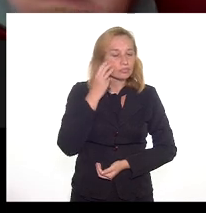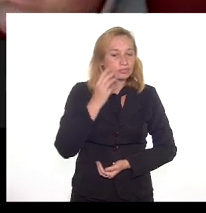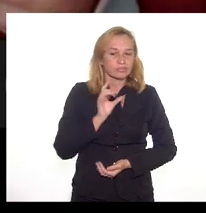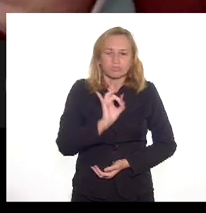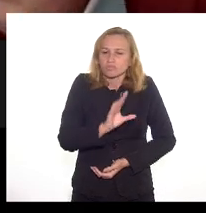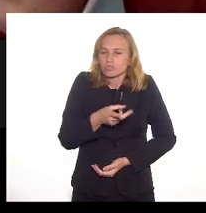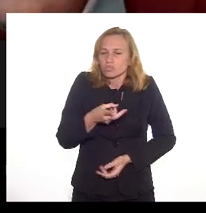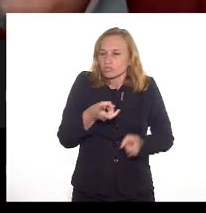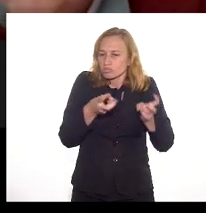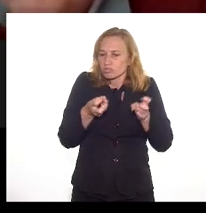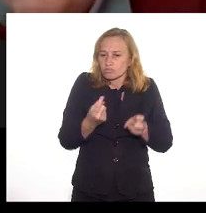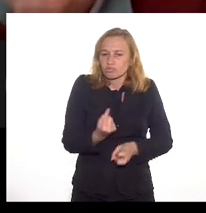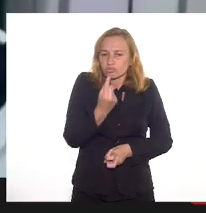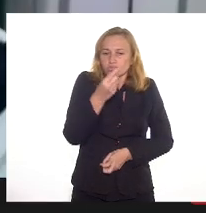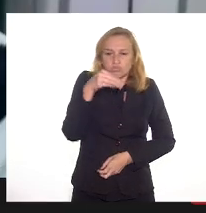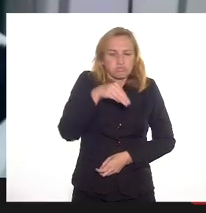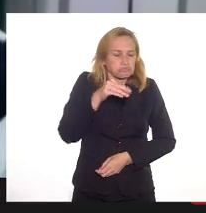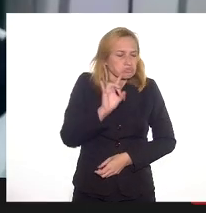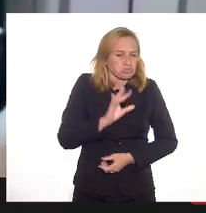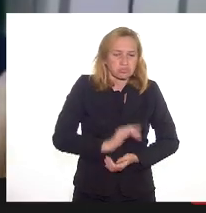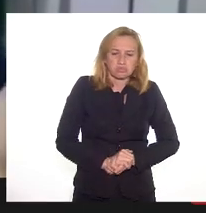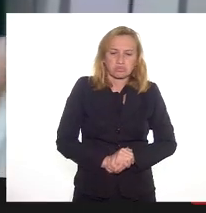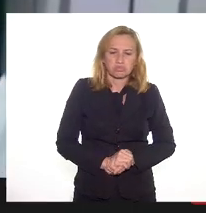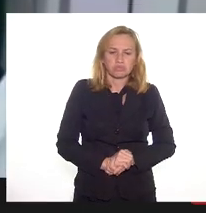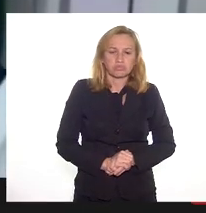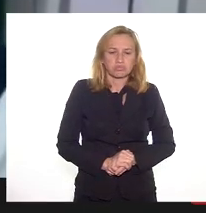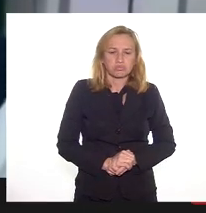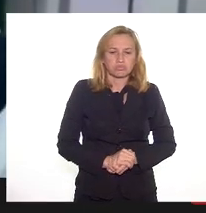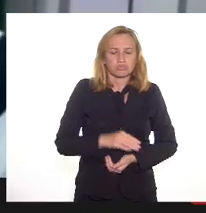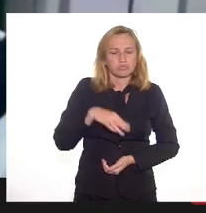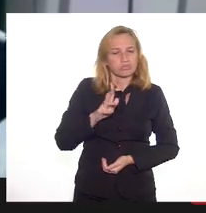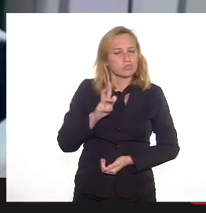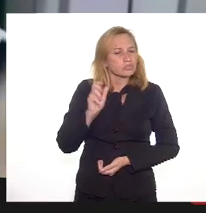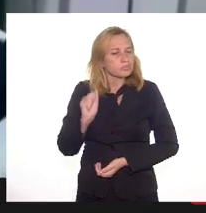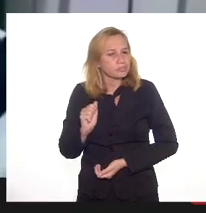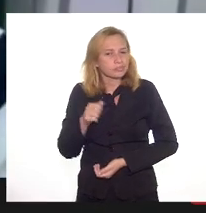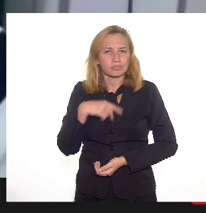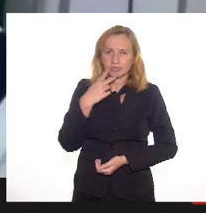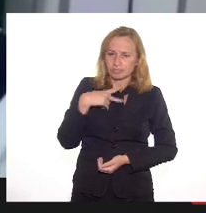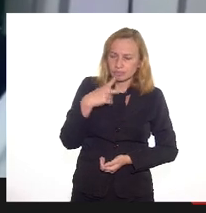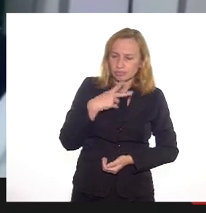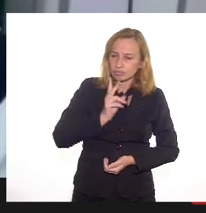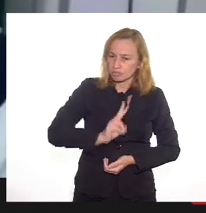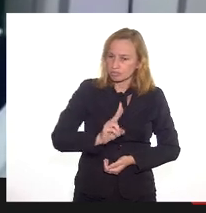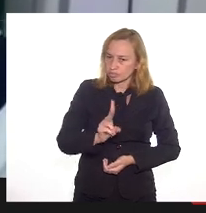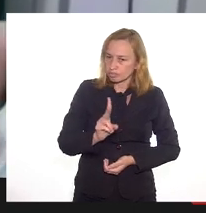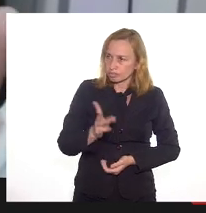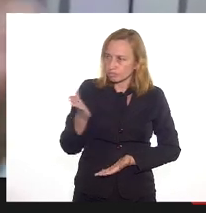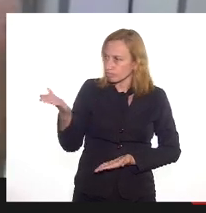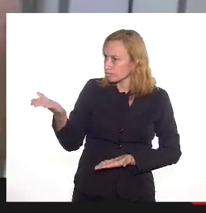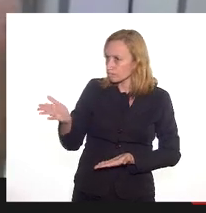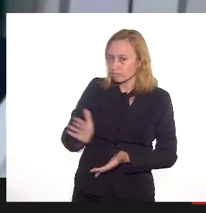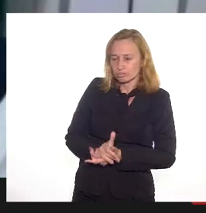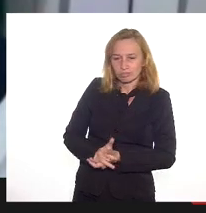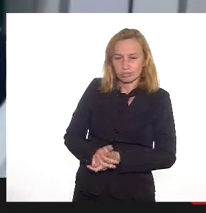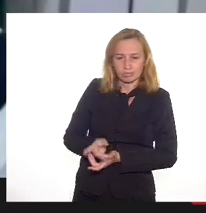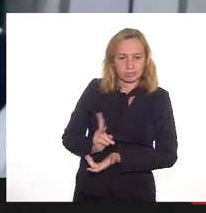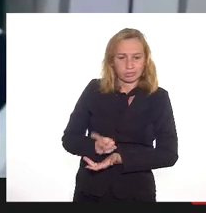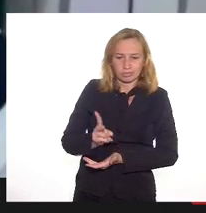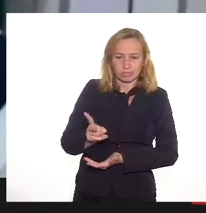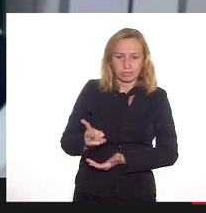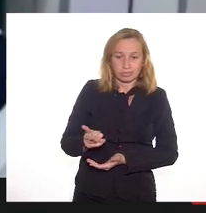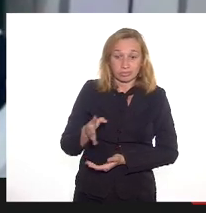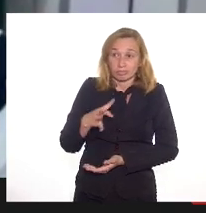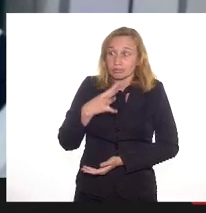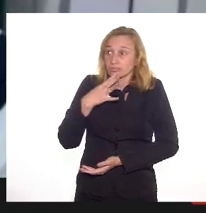é uma observação de um minuto, né? Porque o que a Magda acabou de falar, como sempre... Aliás, a gente sempre aprecia